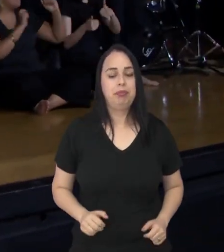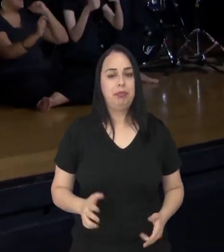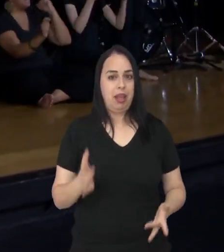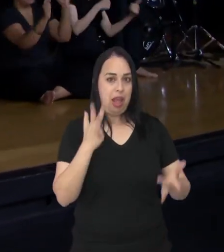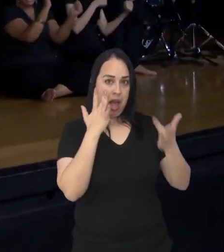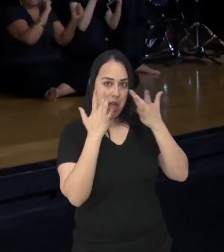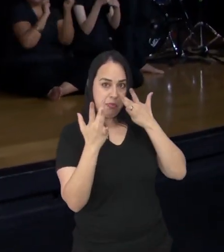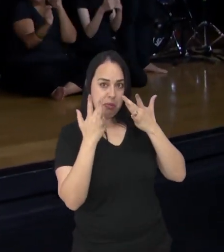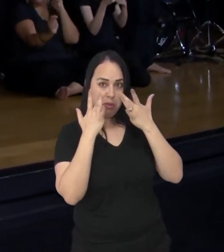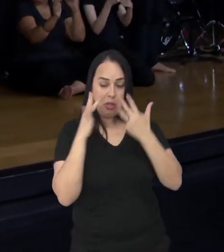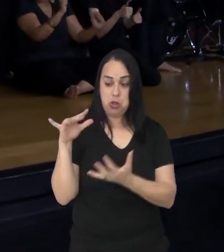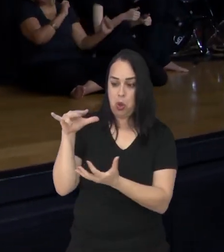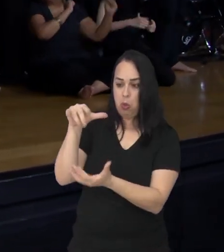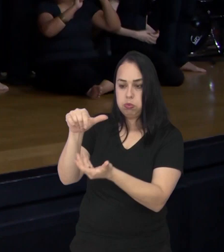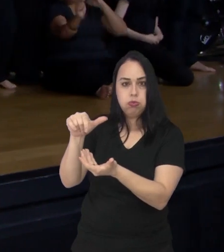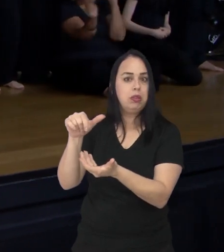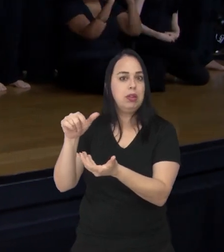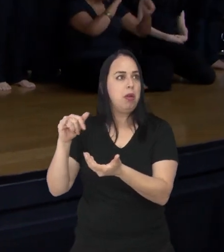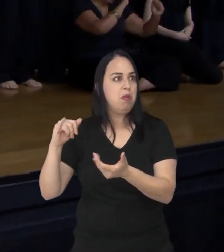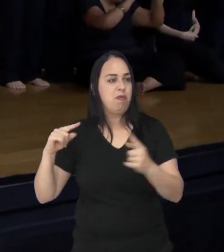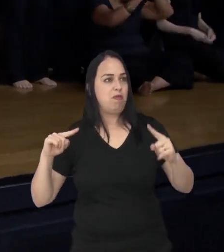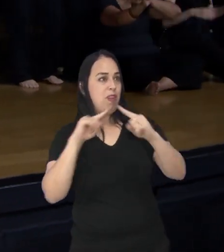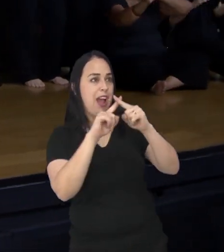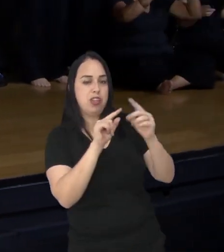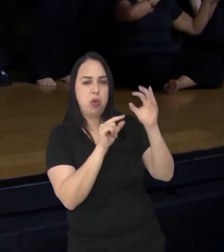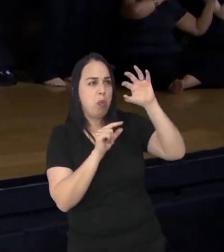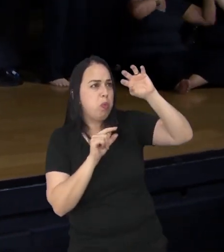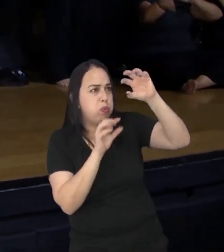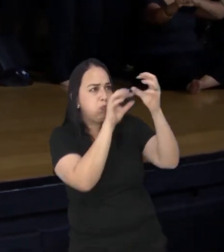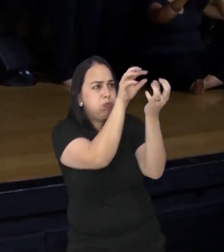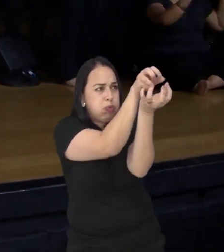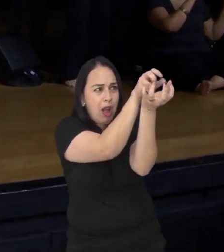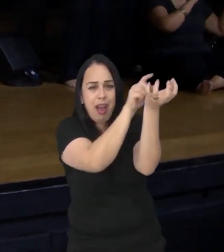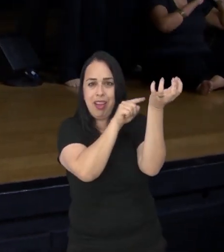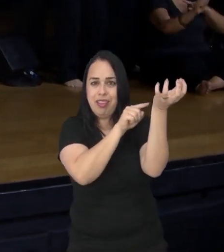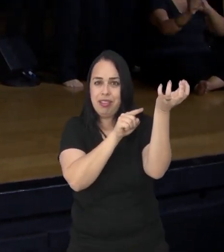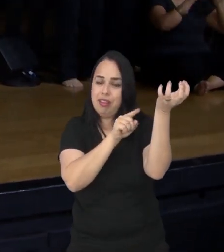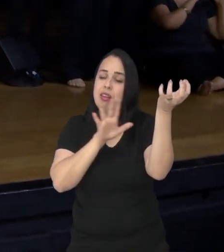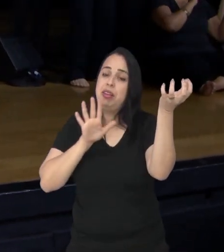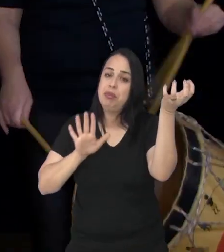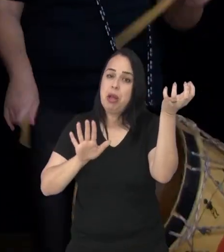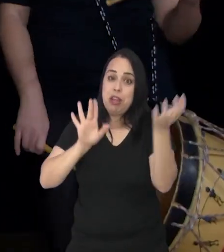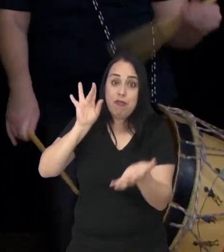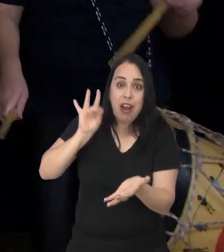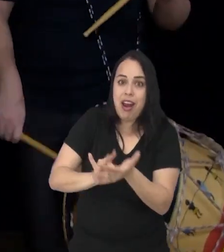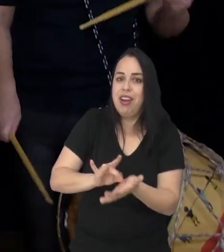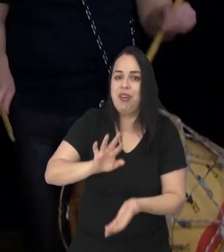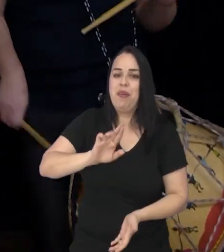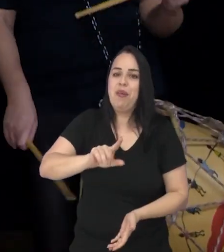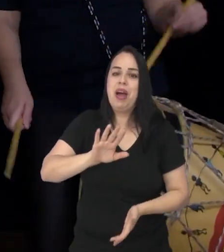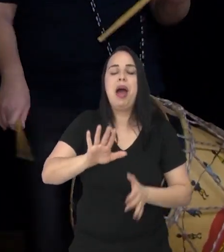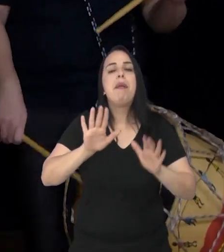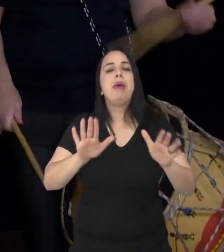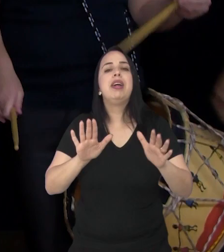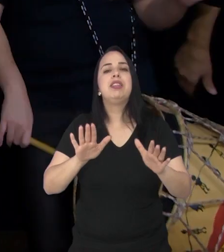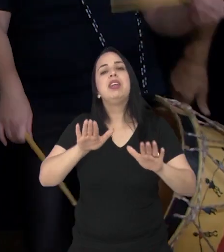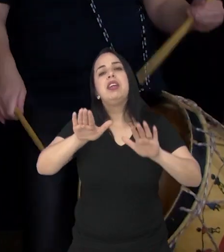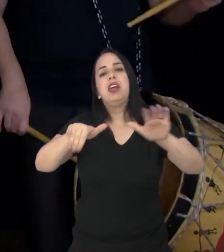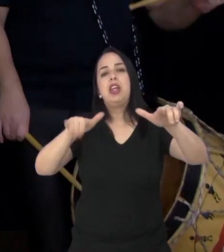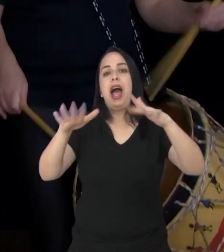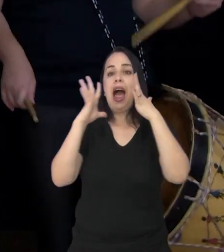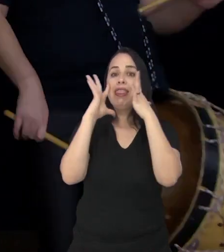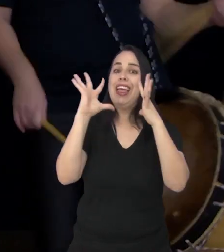peça GNU versus Terra é uma ficção, mas cheia de elementos da realidade. Chamar atenção para